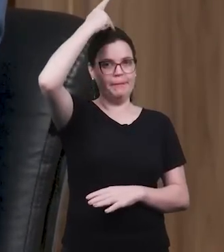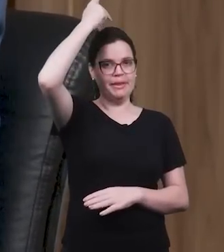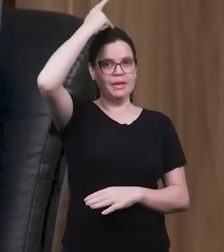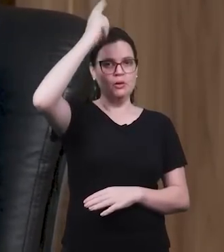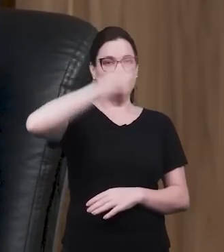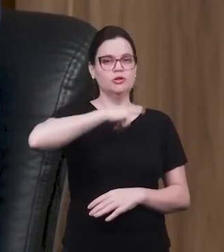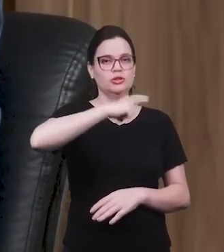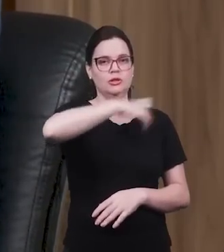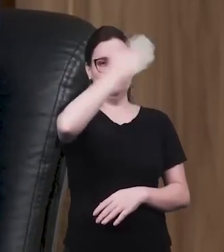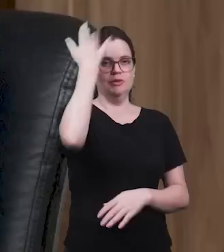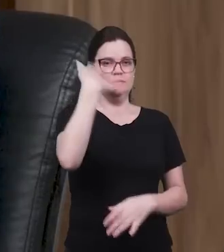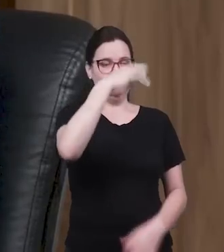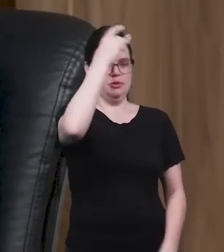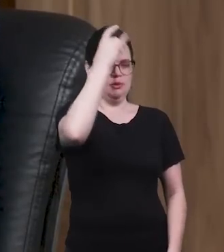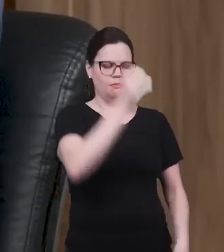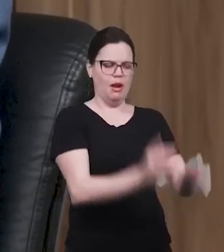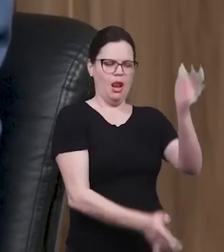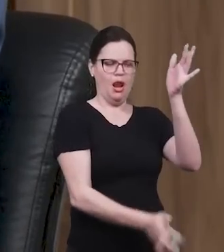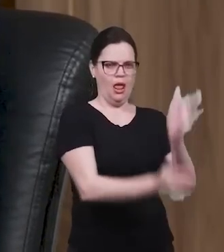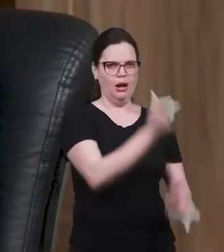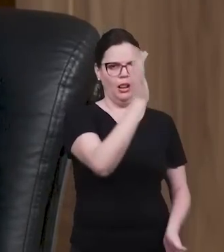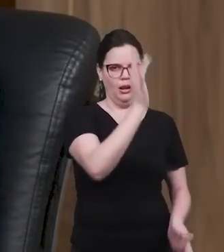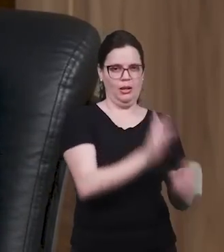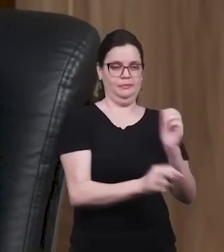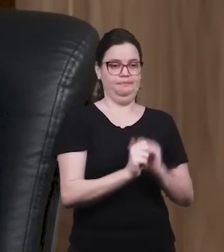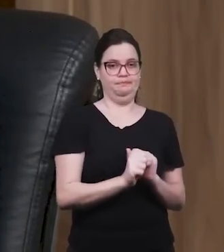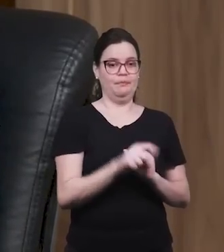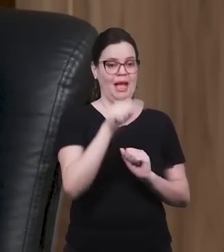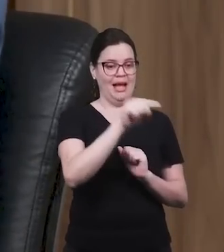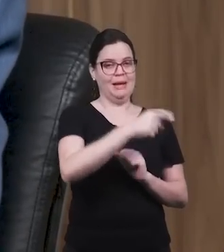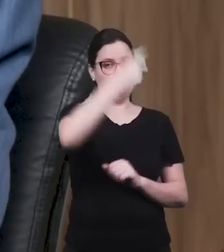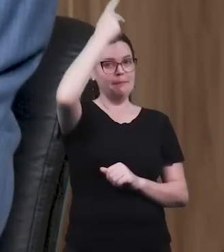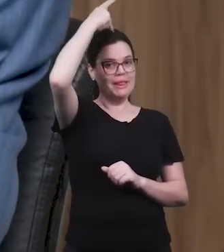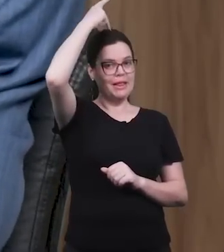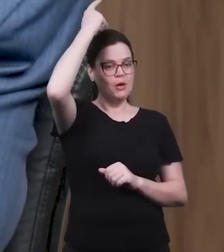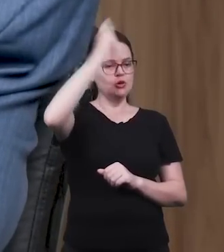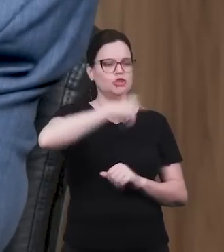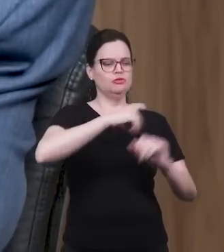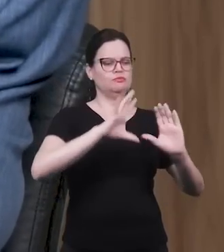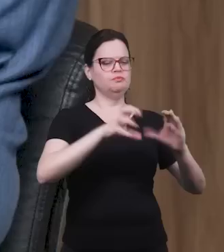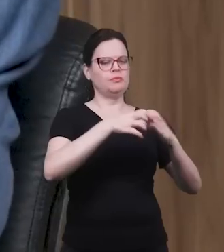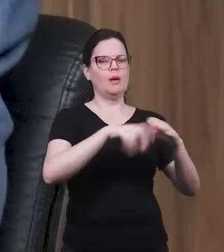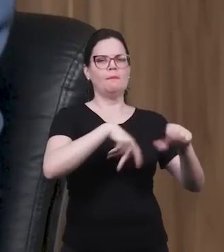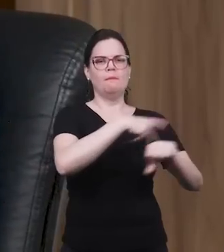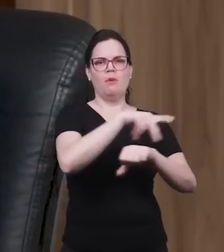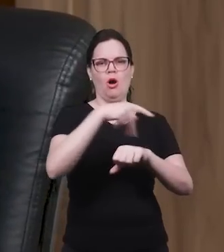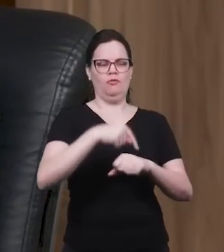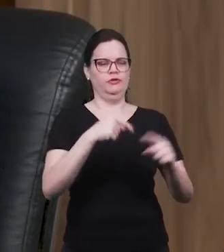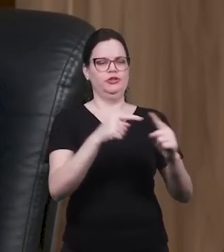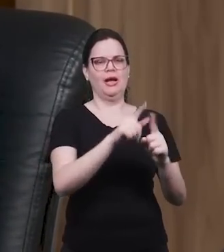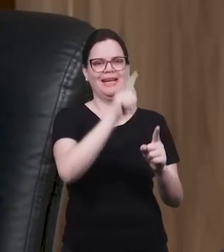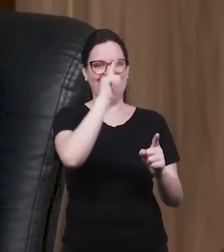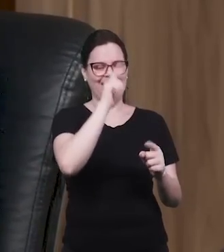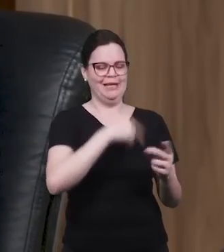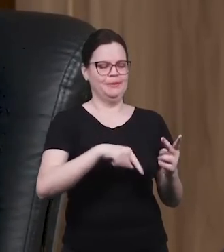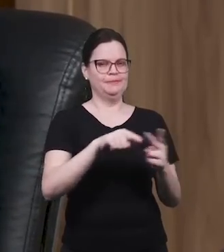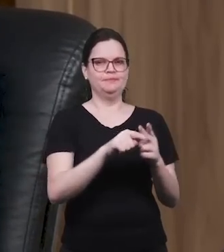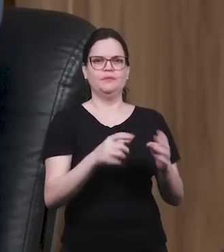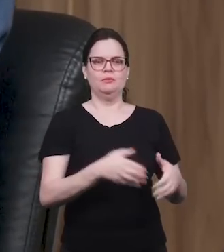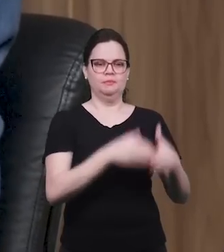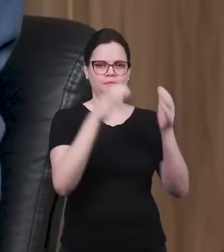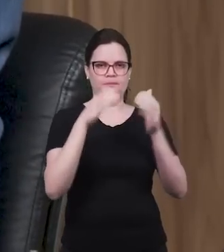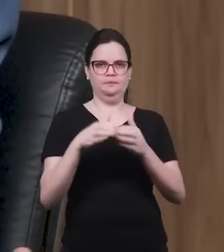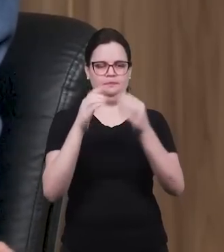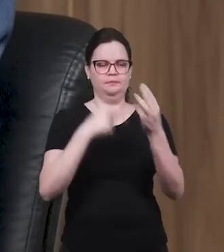No Pentecostes estavam o quê? Reunidos gregos, né, da Mesopotâmia, dali